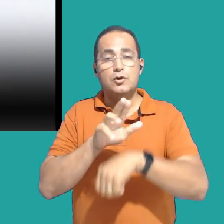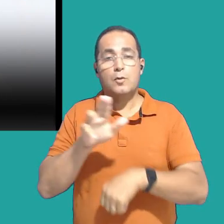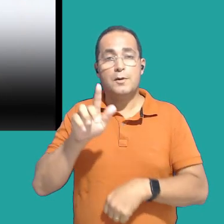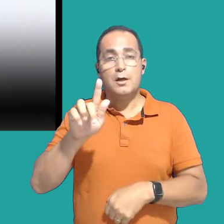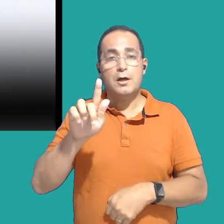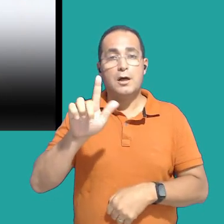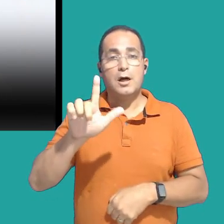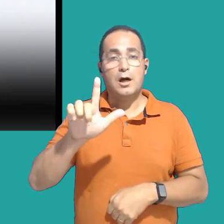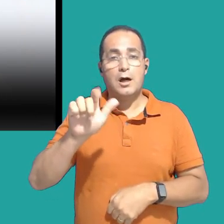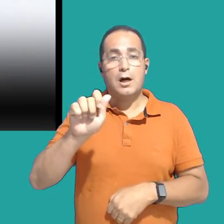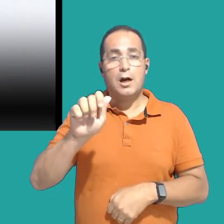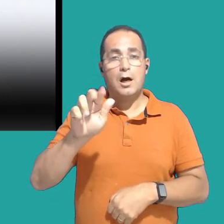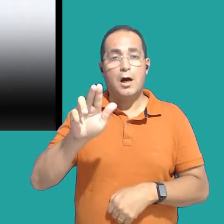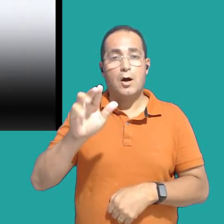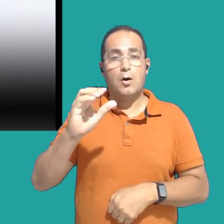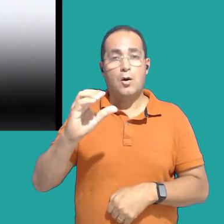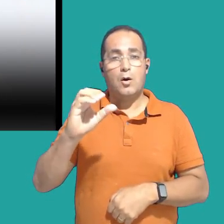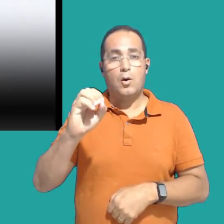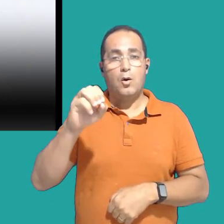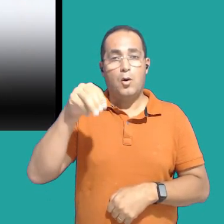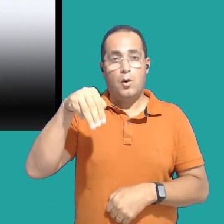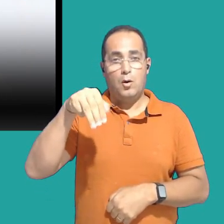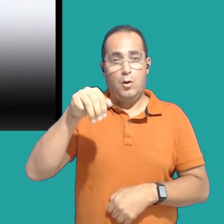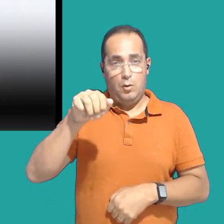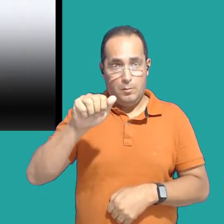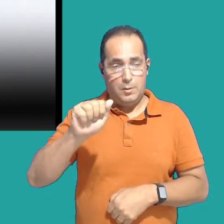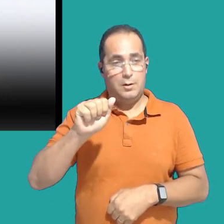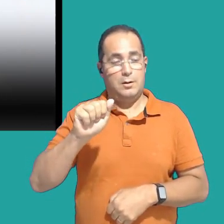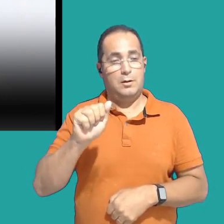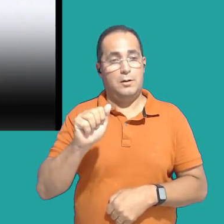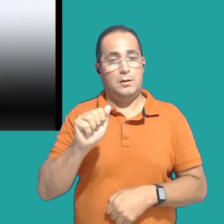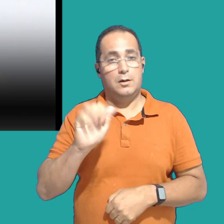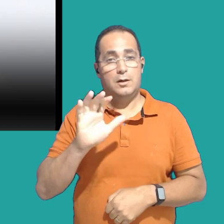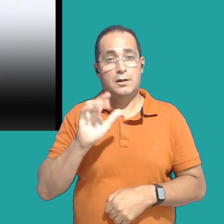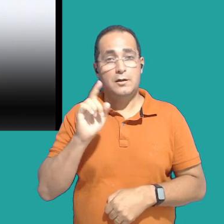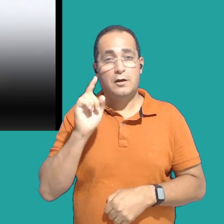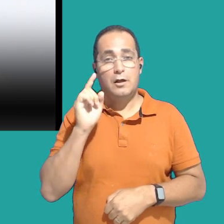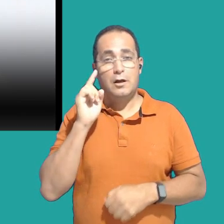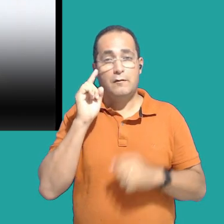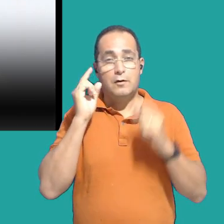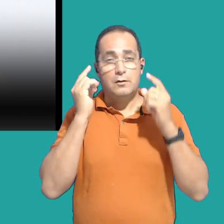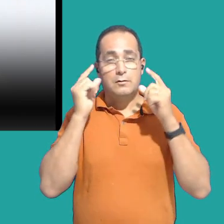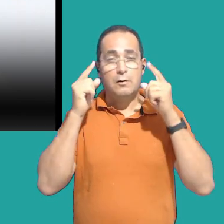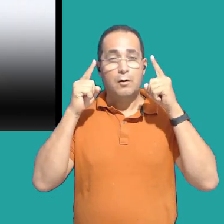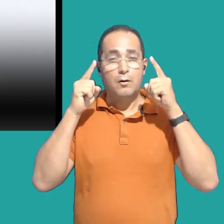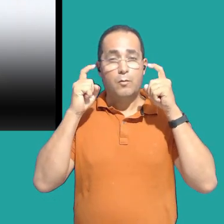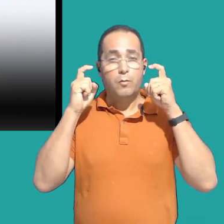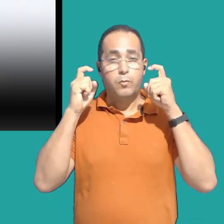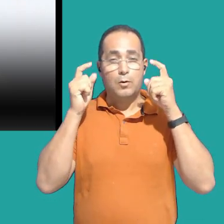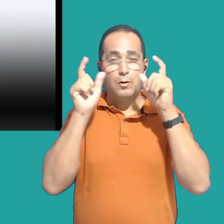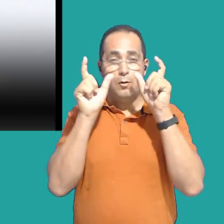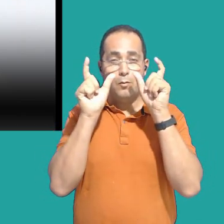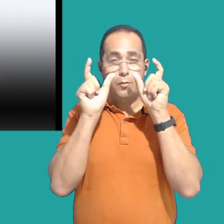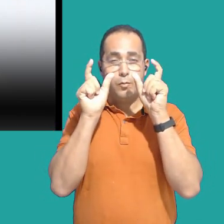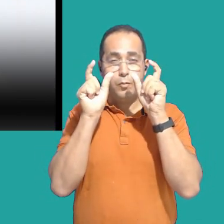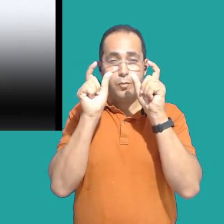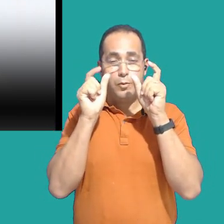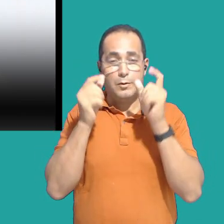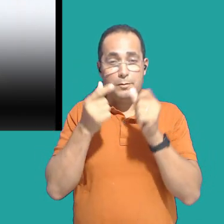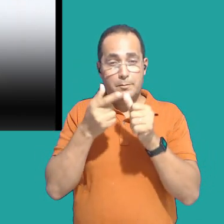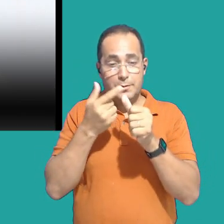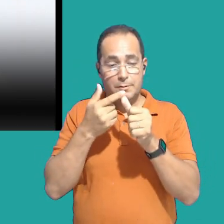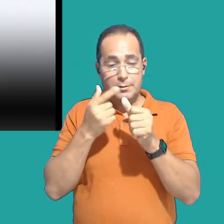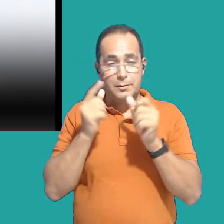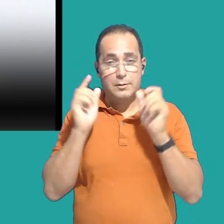né? A razão da cegueira, e o glaucoma ele foi atrofiando o nervo óptico. Então, eu fui